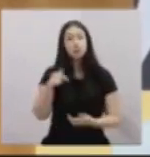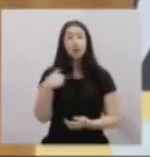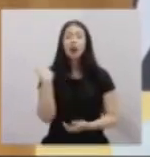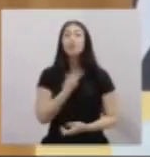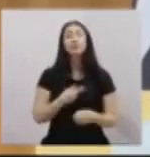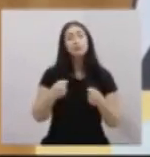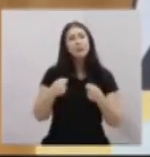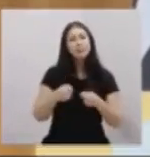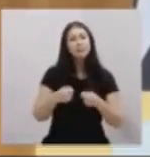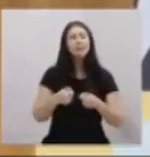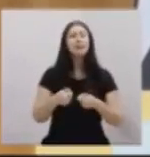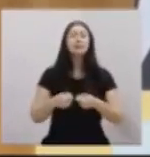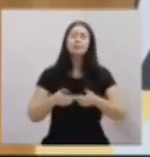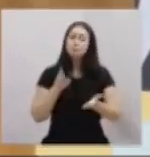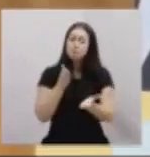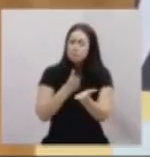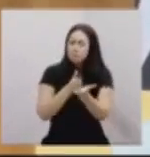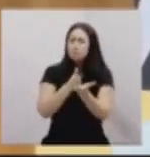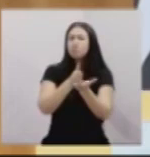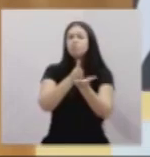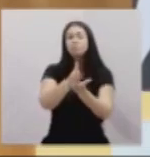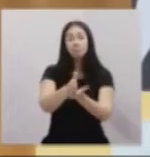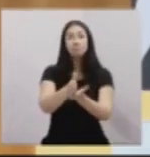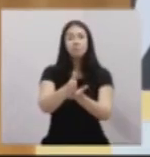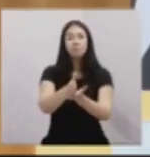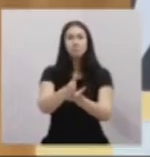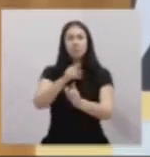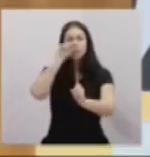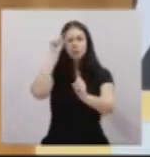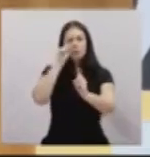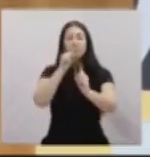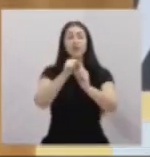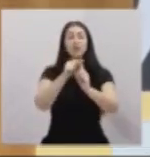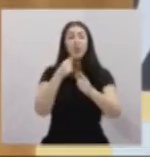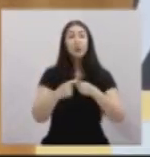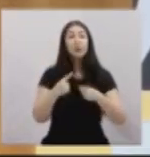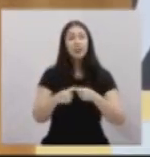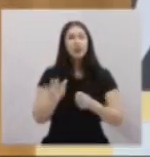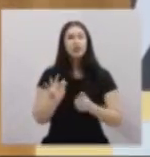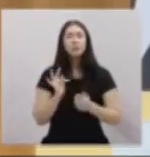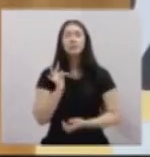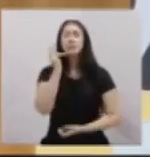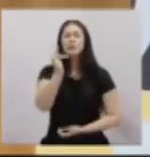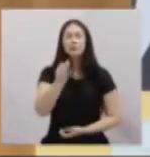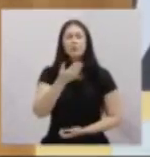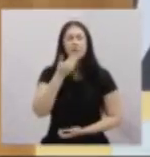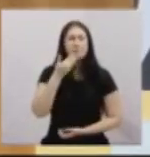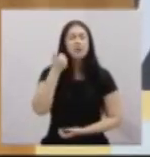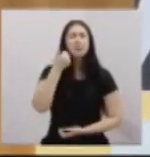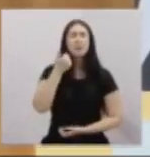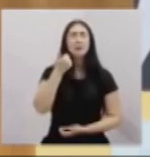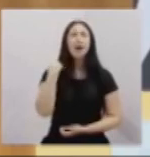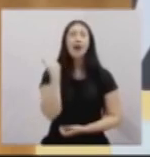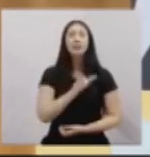sigamos o nosso caminho, sigamos a nossa missão, pois vale a pena. Vale a pena ser